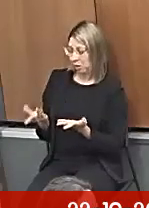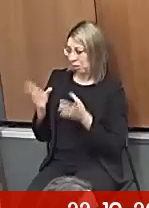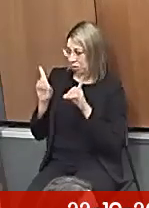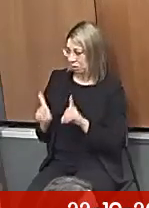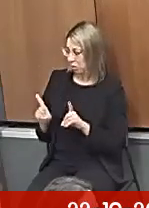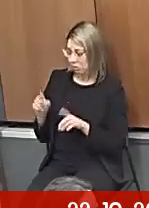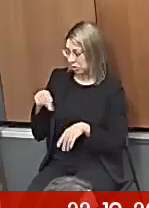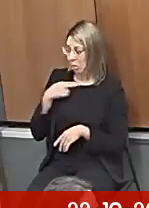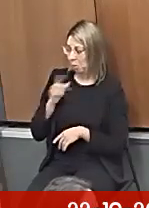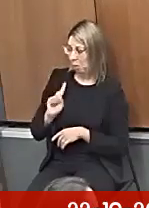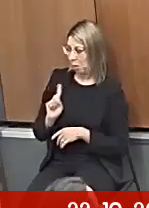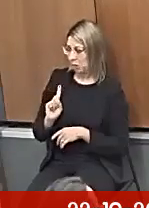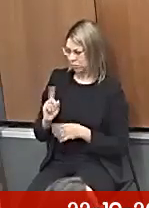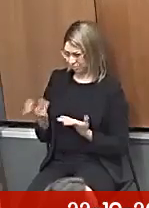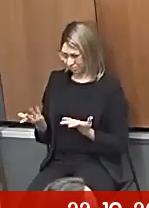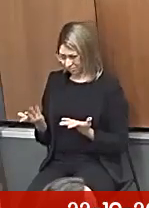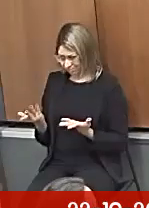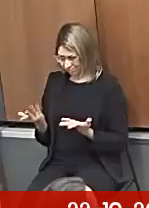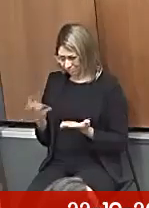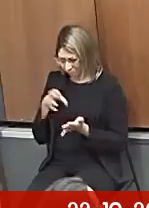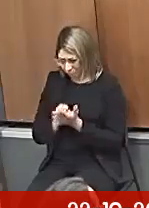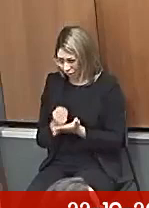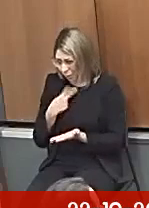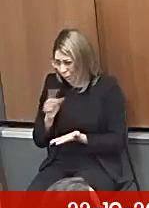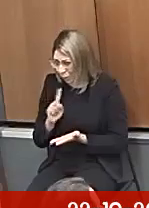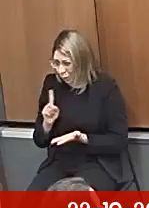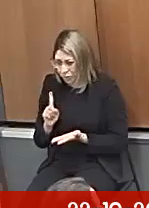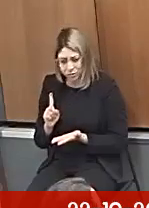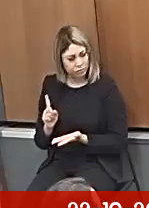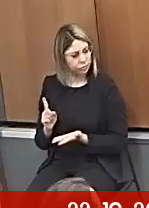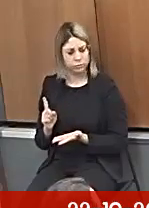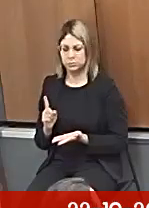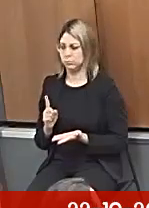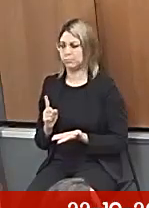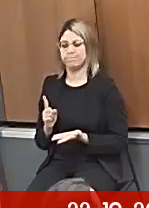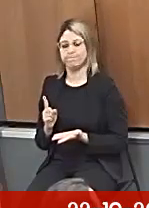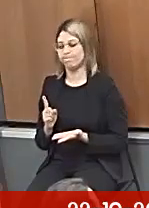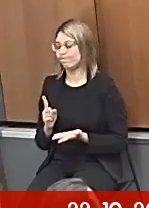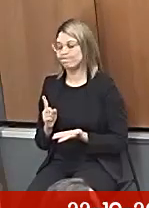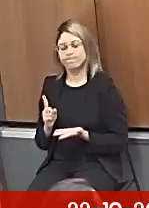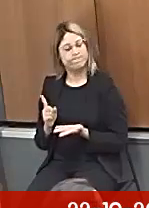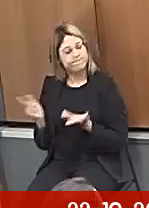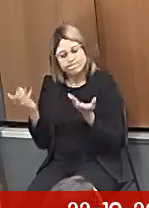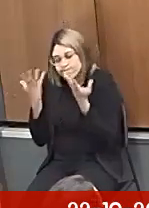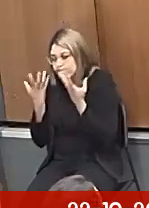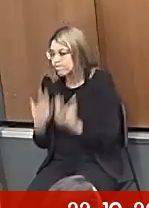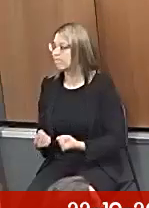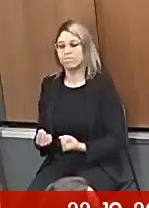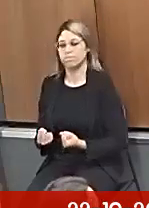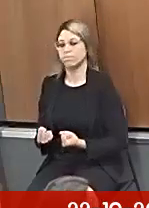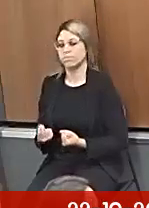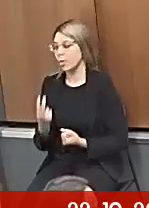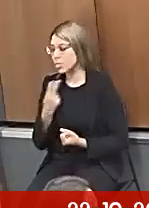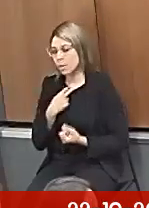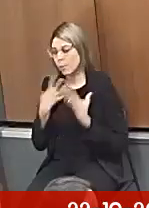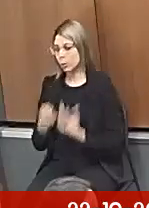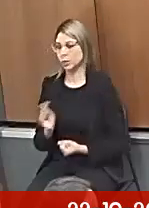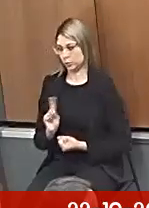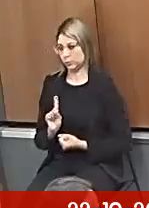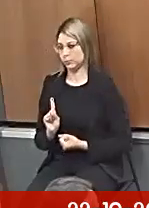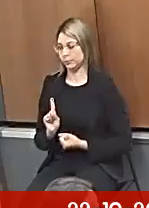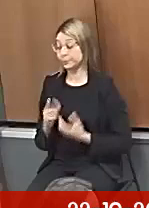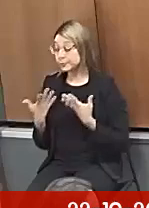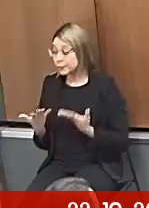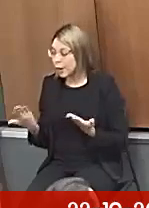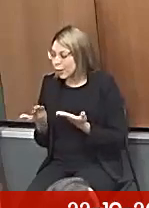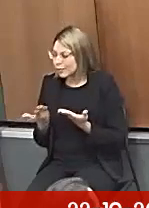ter deficiência, não pode fazer parte do seu quadro de alunos, isso é inadmissível, nós não podemos admitir.